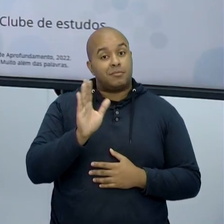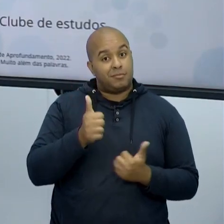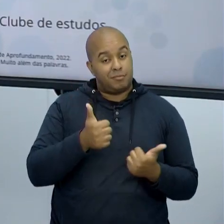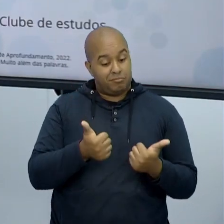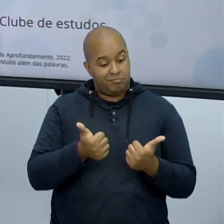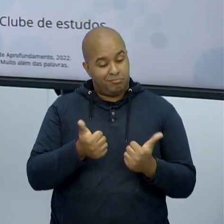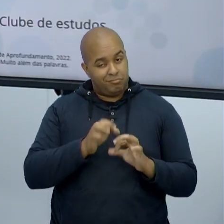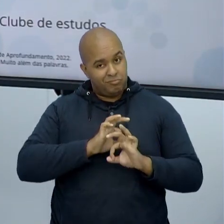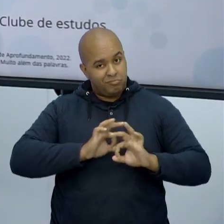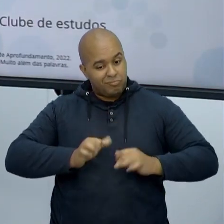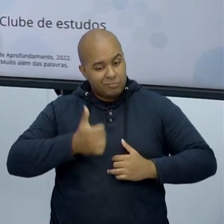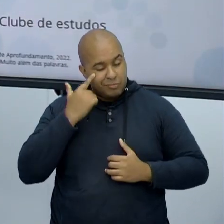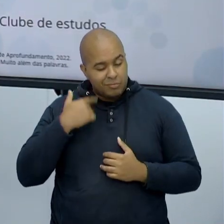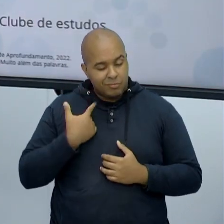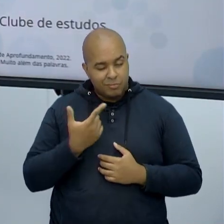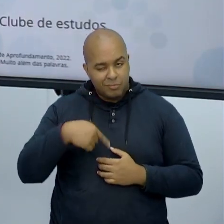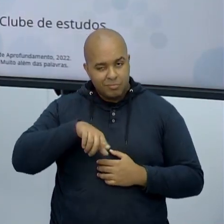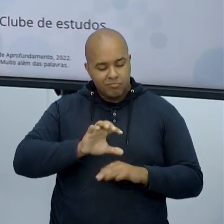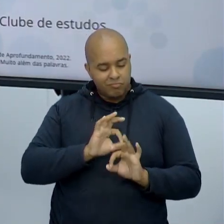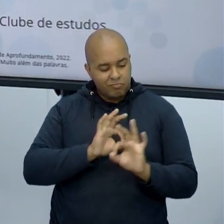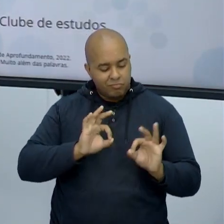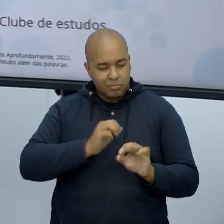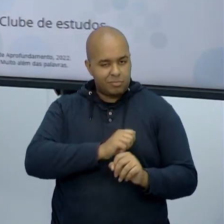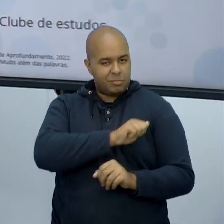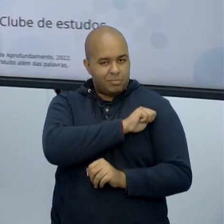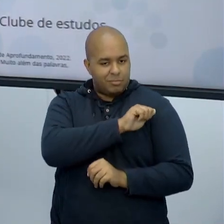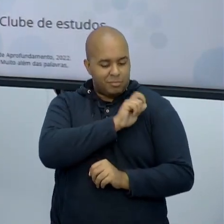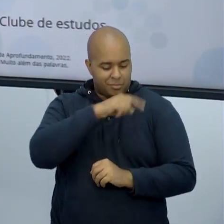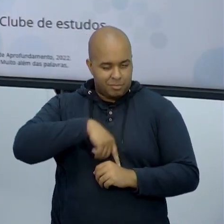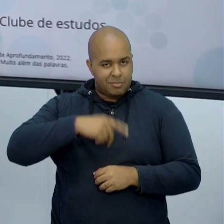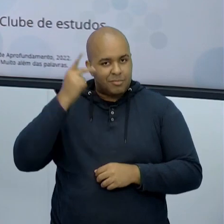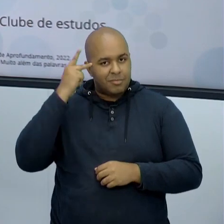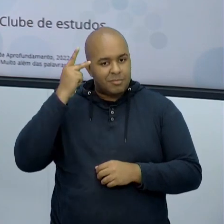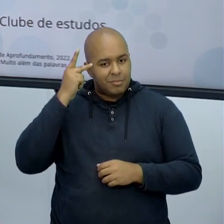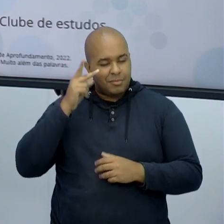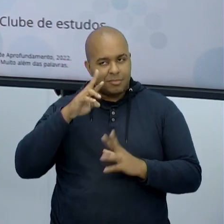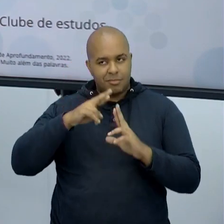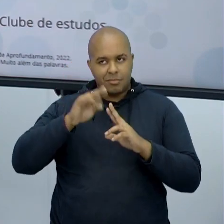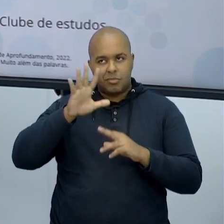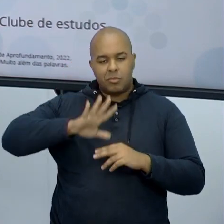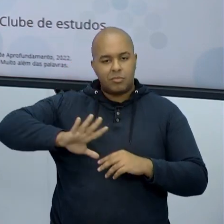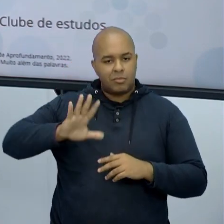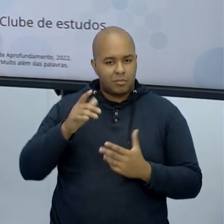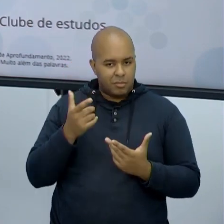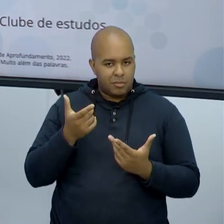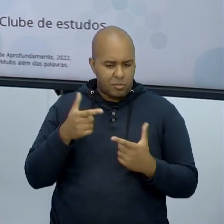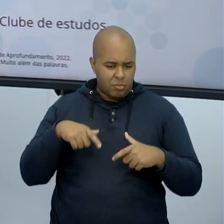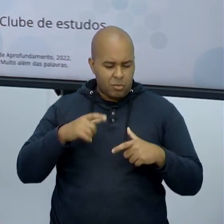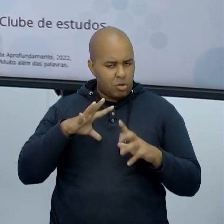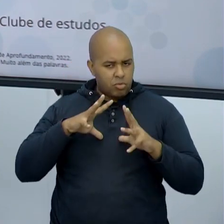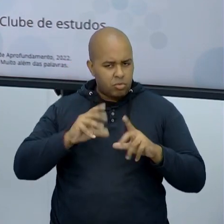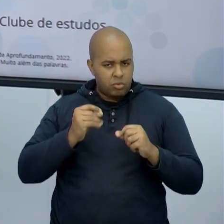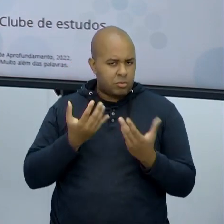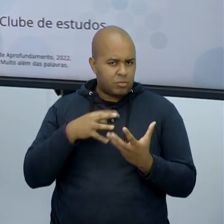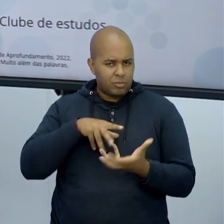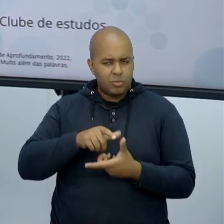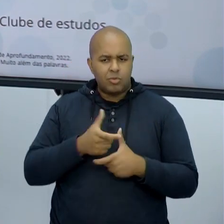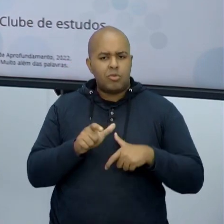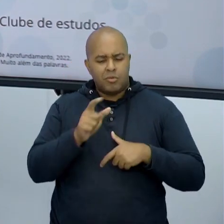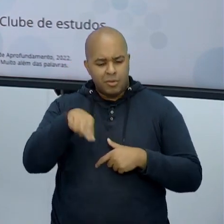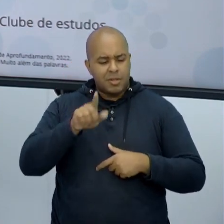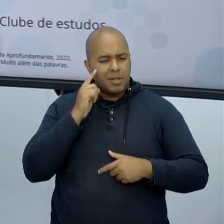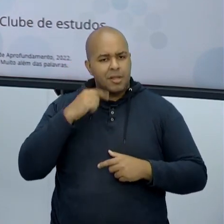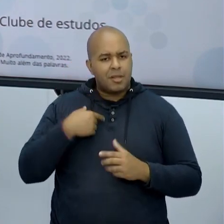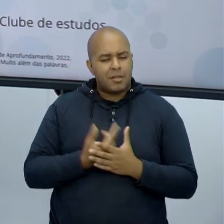Olá, olá, olá, olá, queridíssimos estudantes do estado de São Paulo e toda a região do mundo. Vocês que